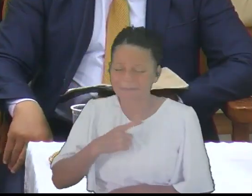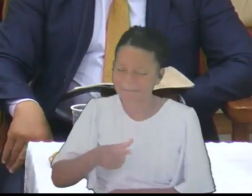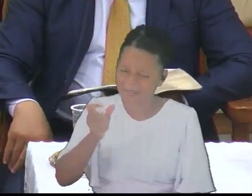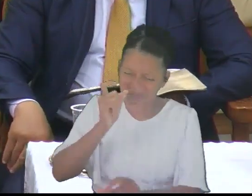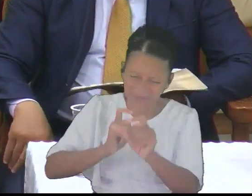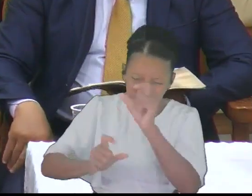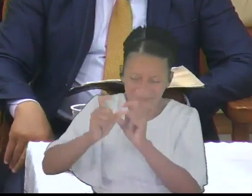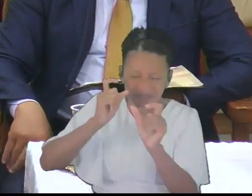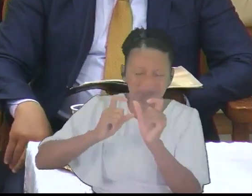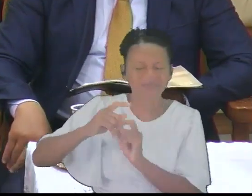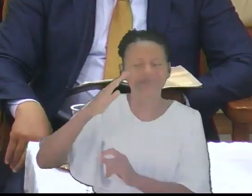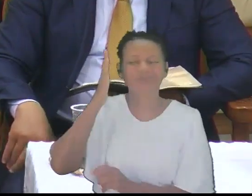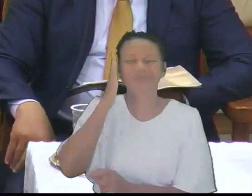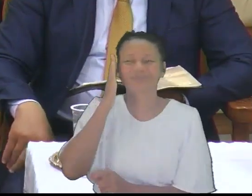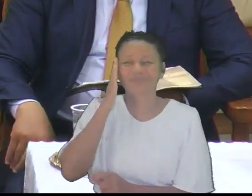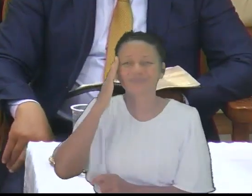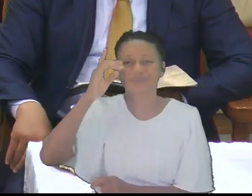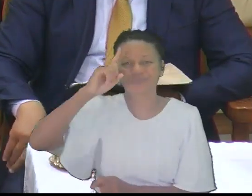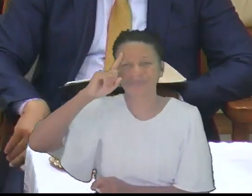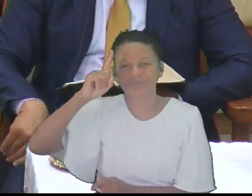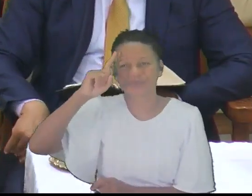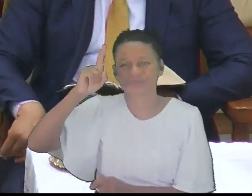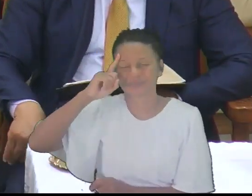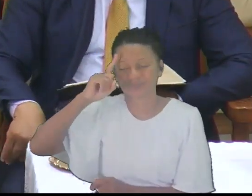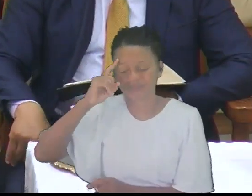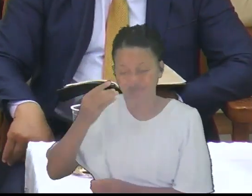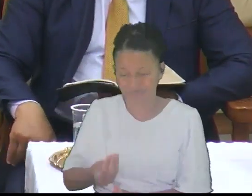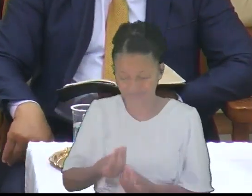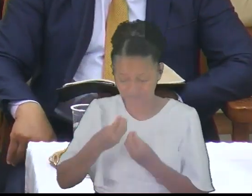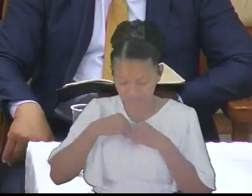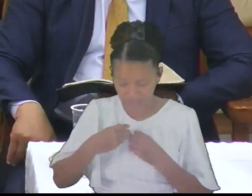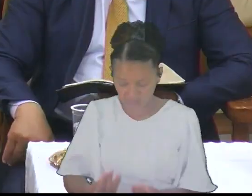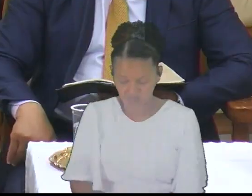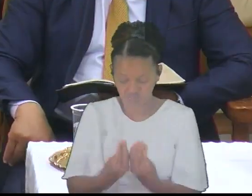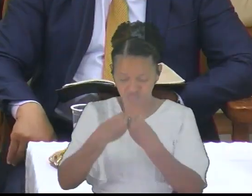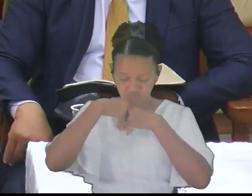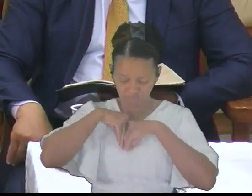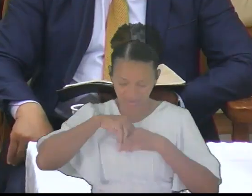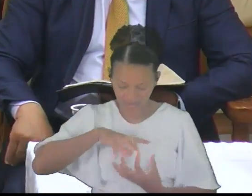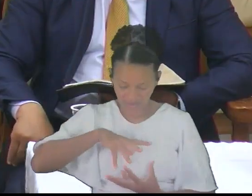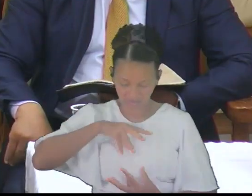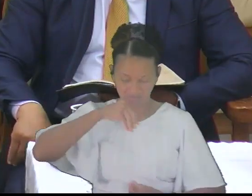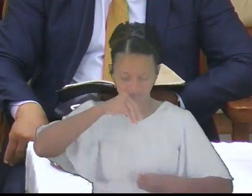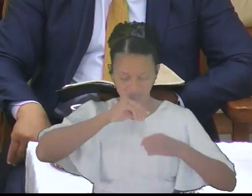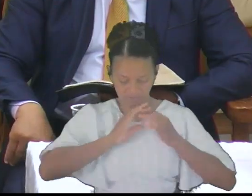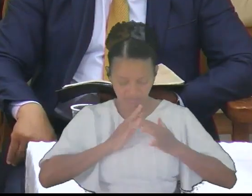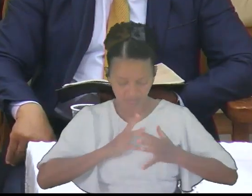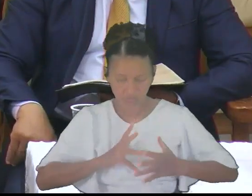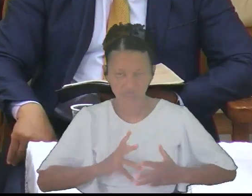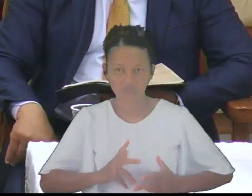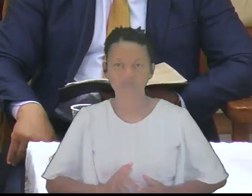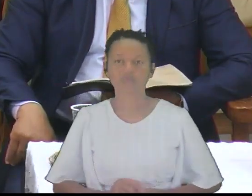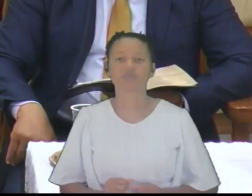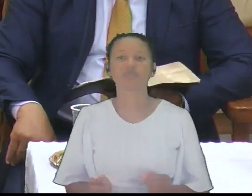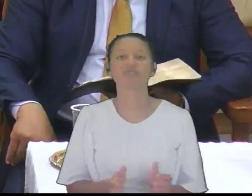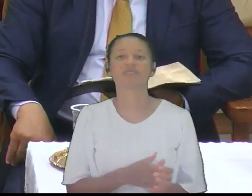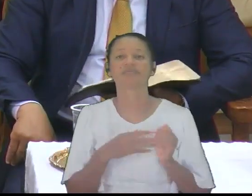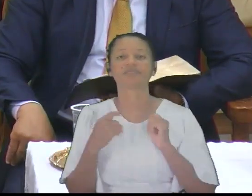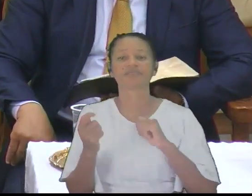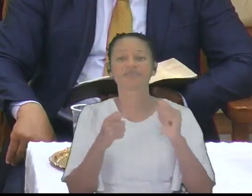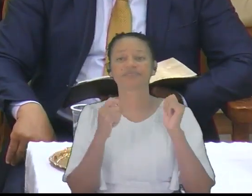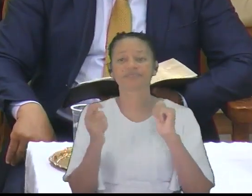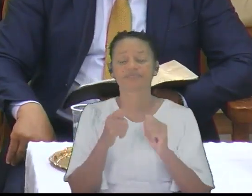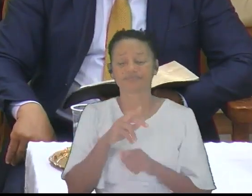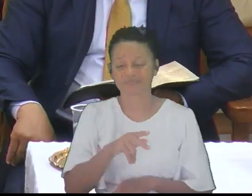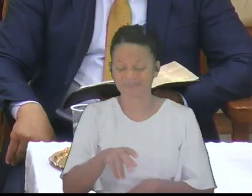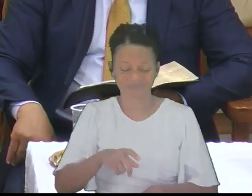dia, para que essa palavra penetre na nossa alma e nos lave com água limpa. Aleluia. Mas, irmão, não